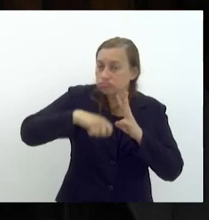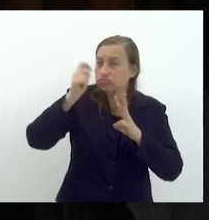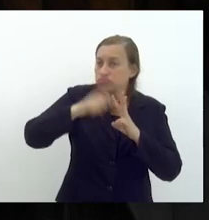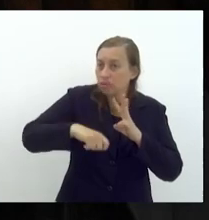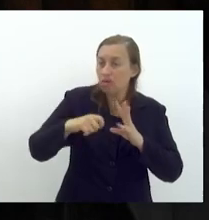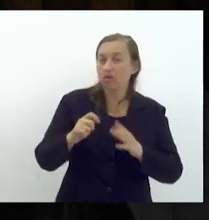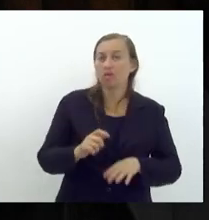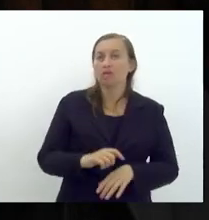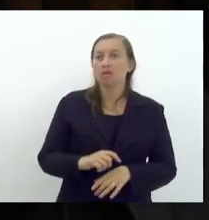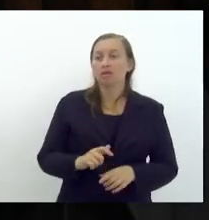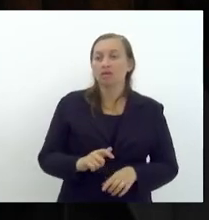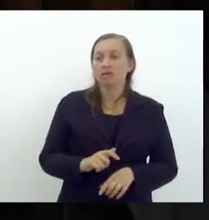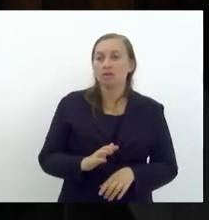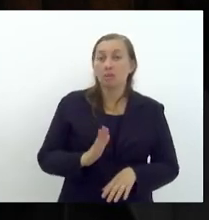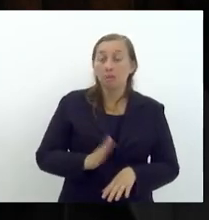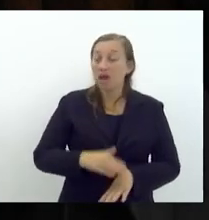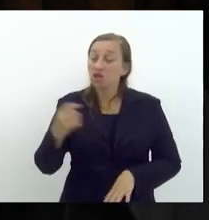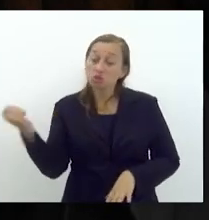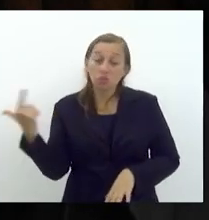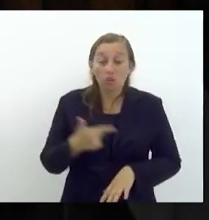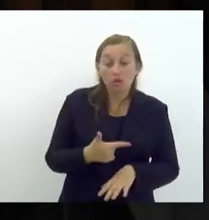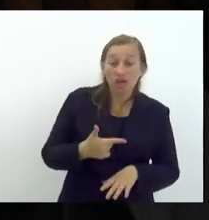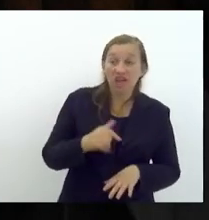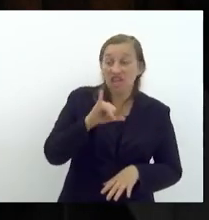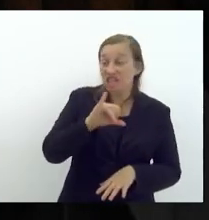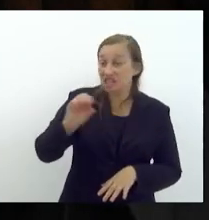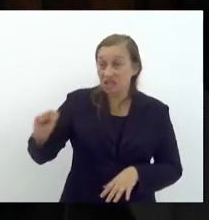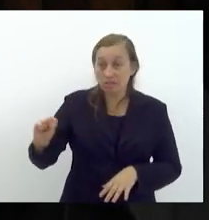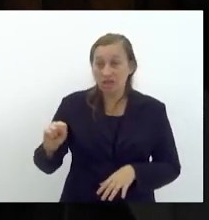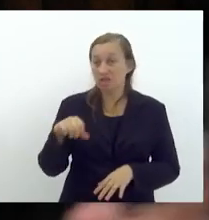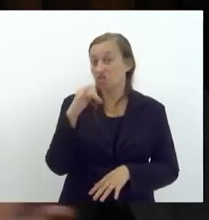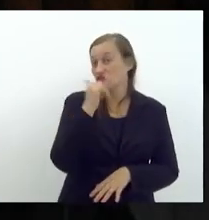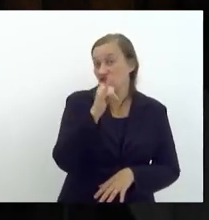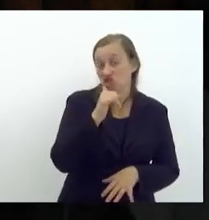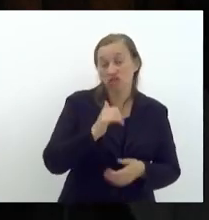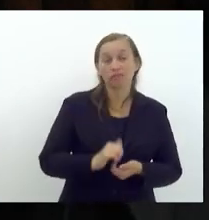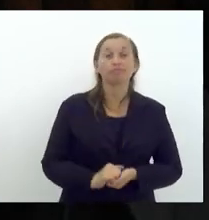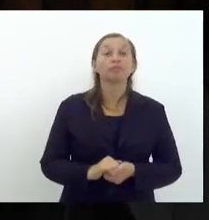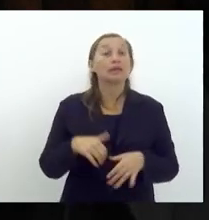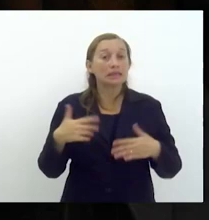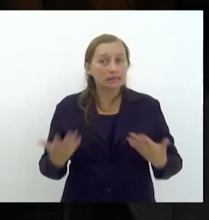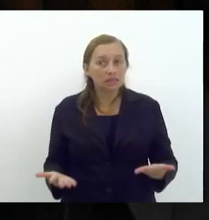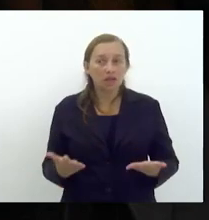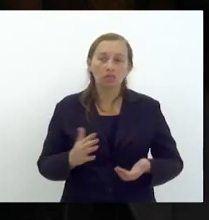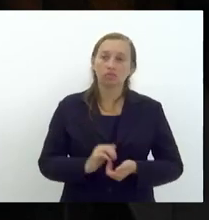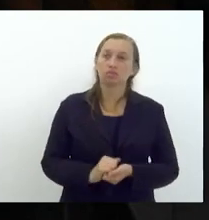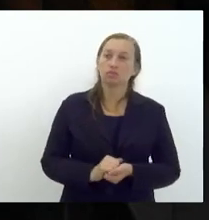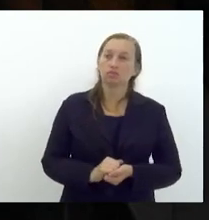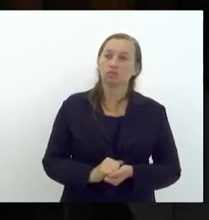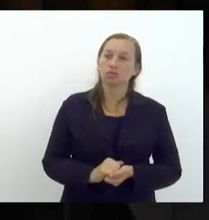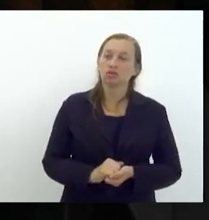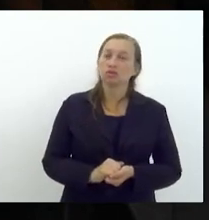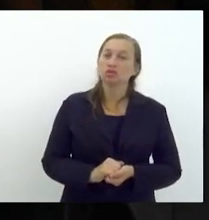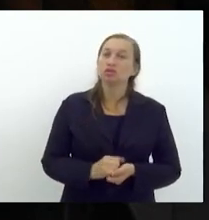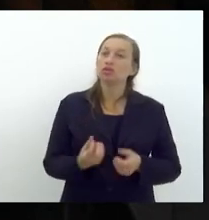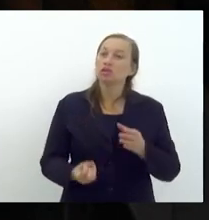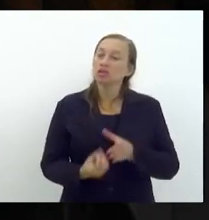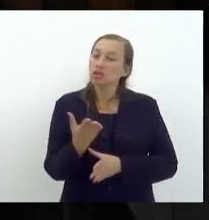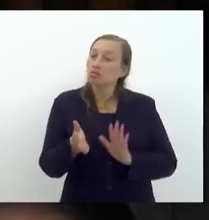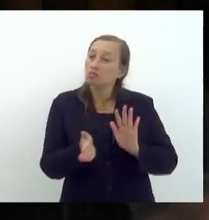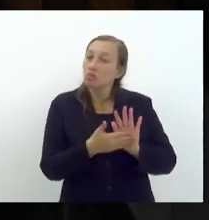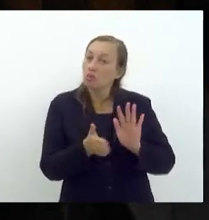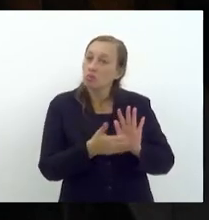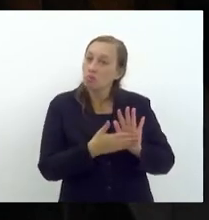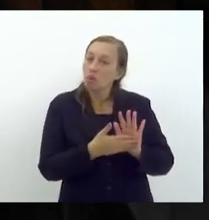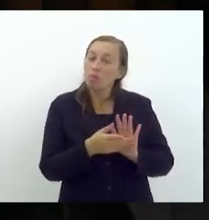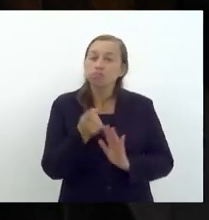do que qualquer com ICMS de energia então eu usei fazer essa proposta para